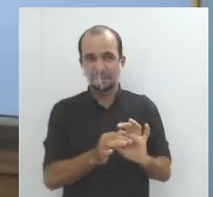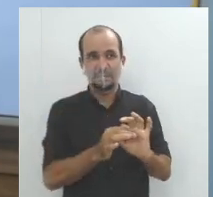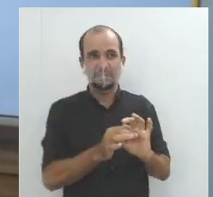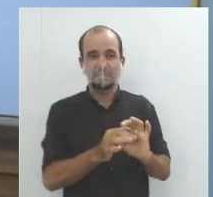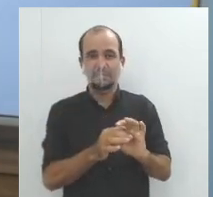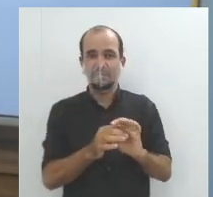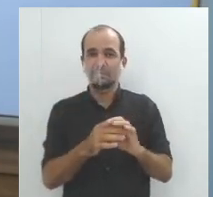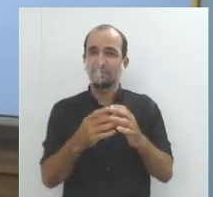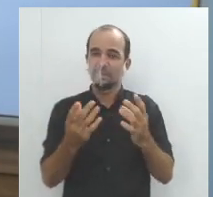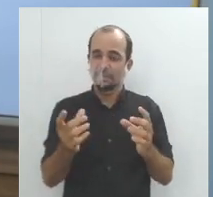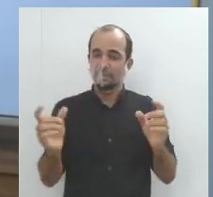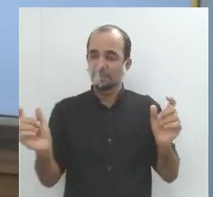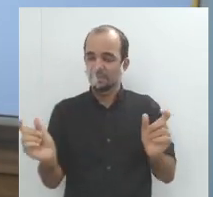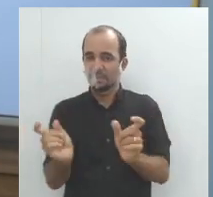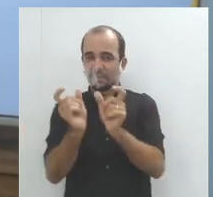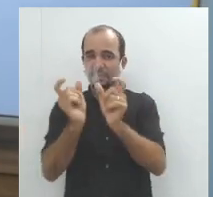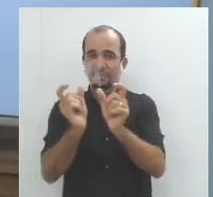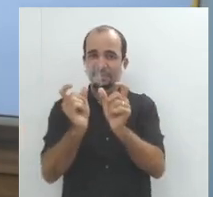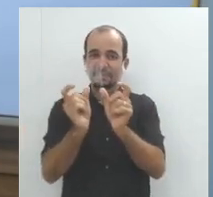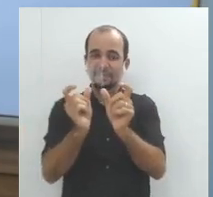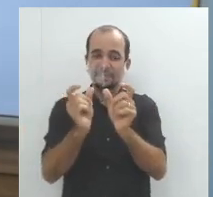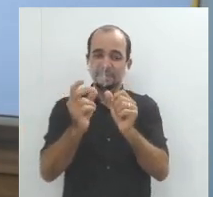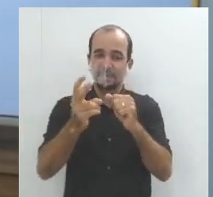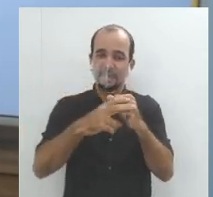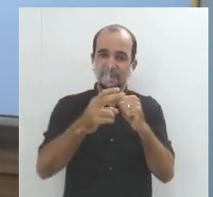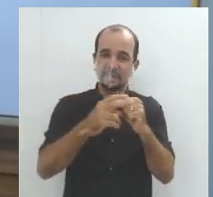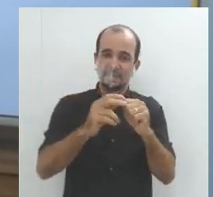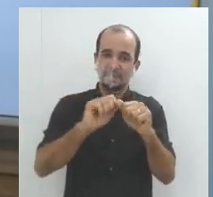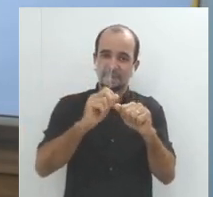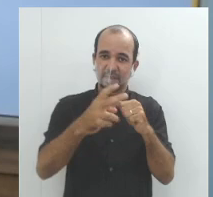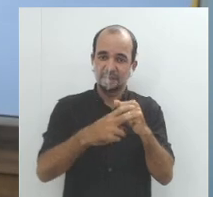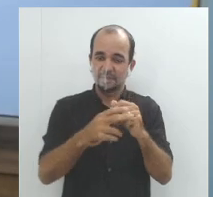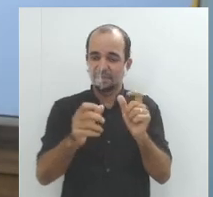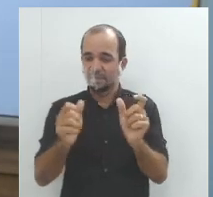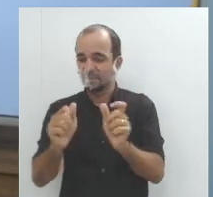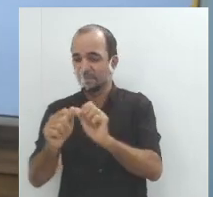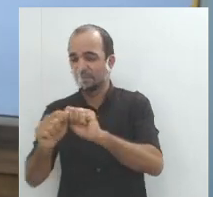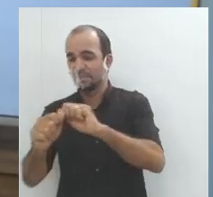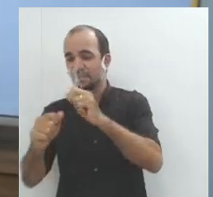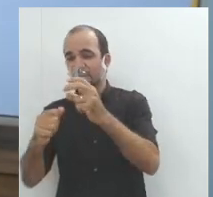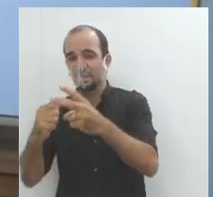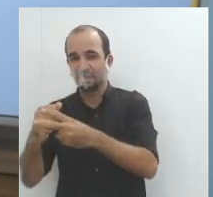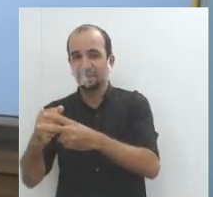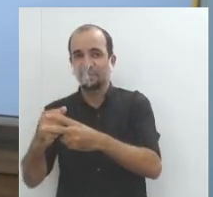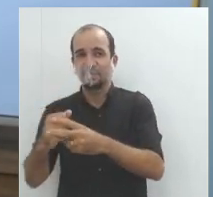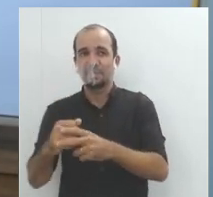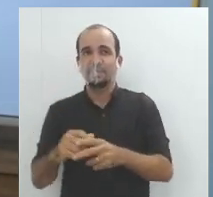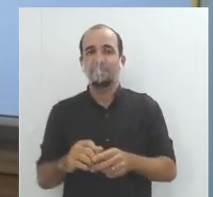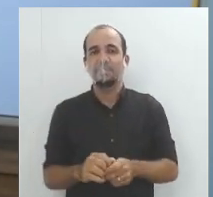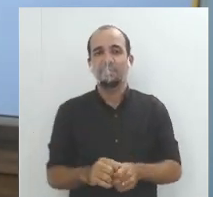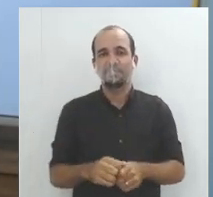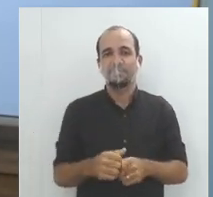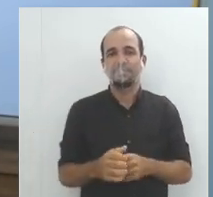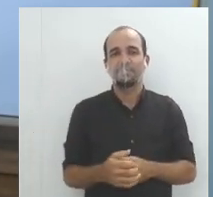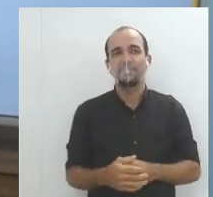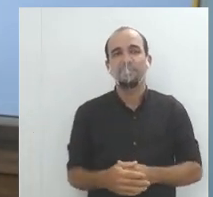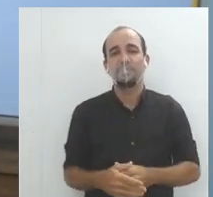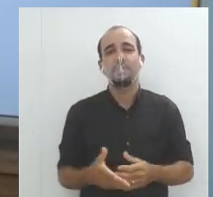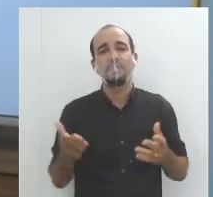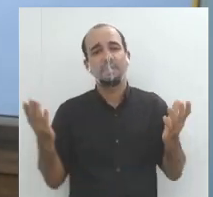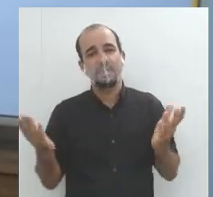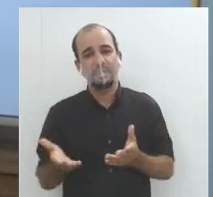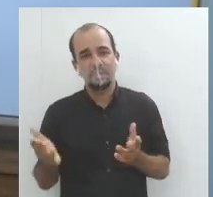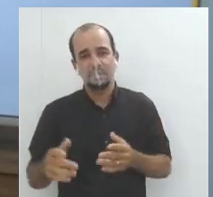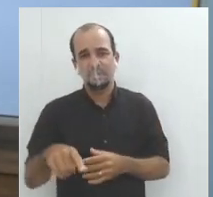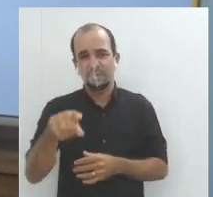advérbio circunstancializando outro advérbio. Agora, eu quero que você volte um